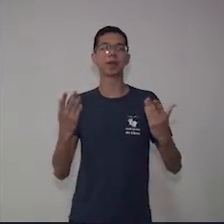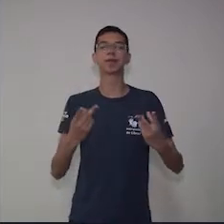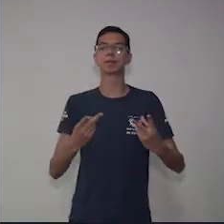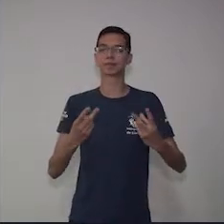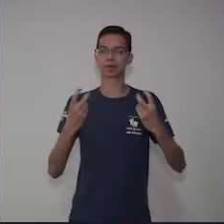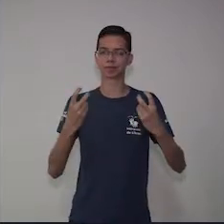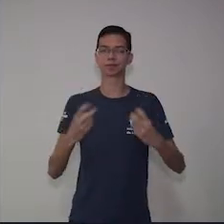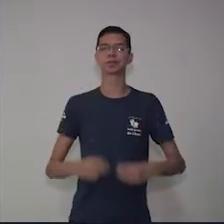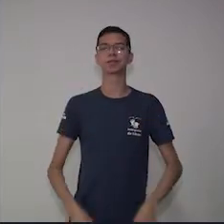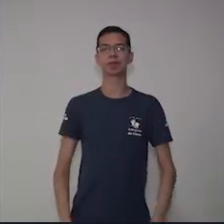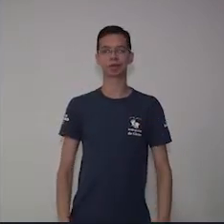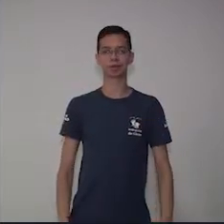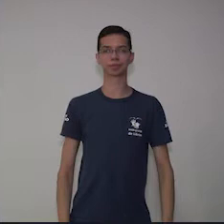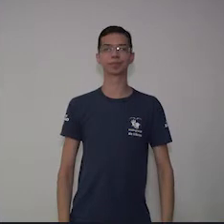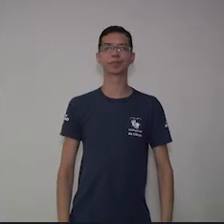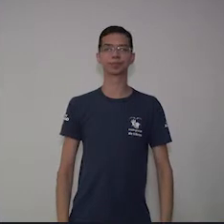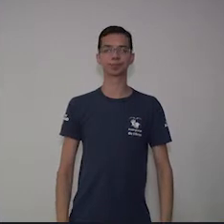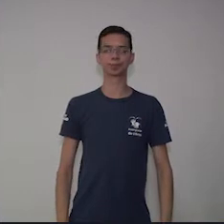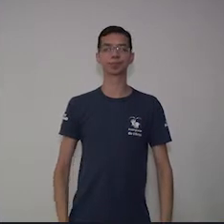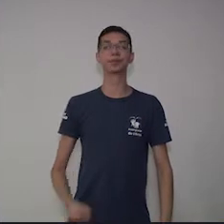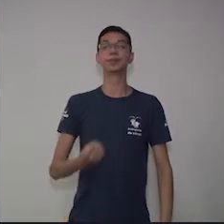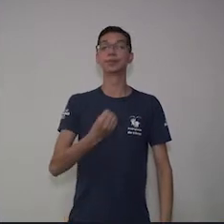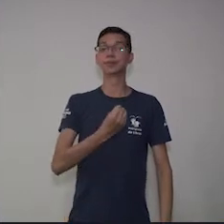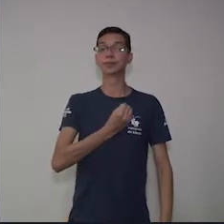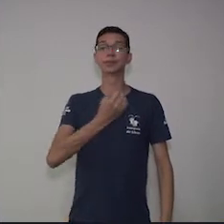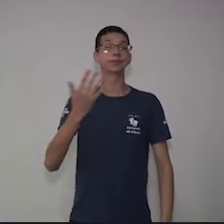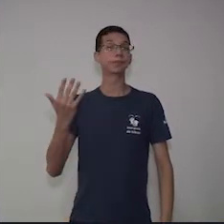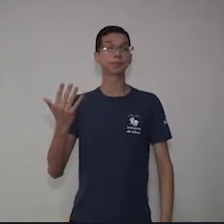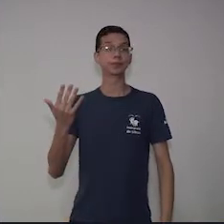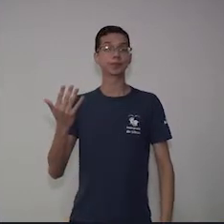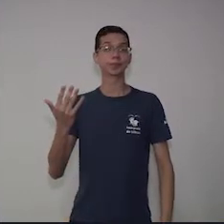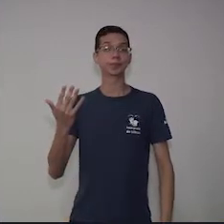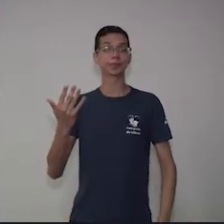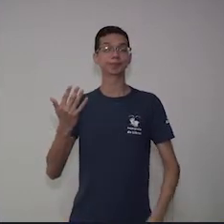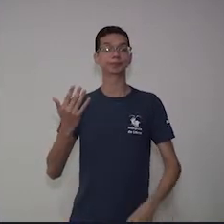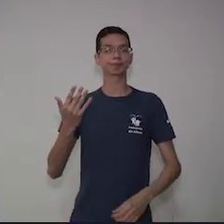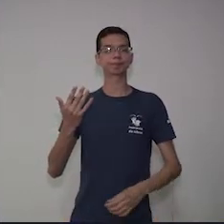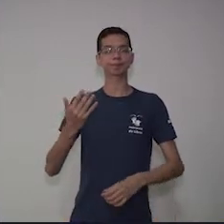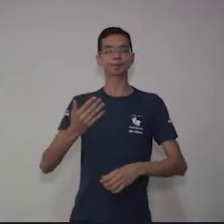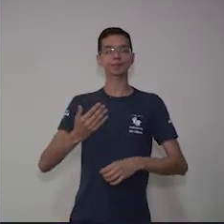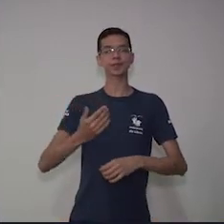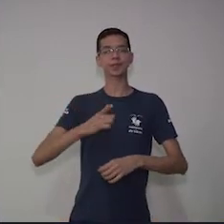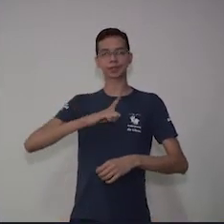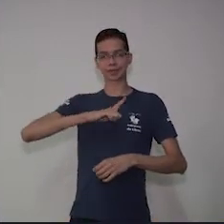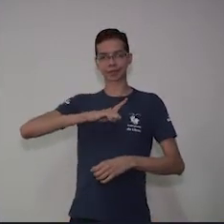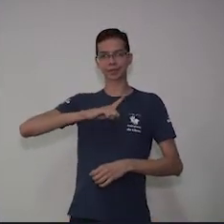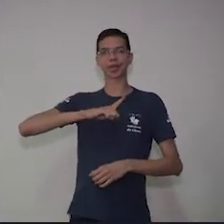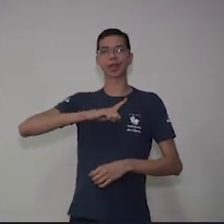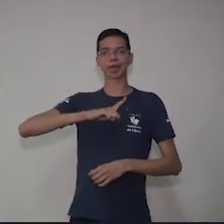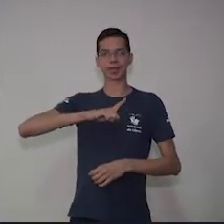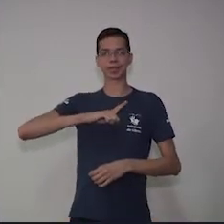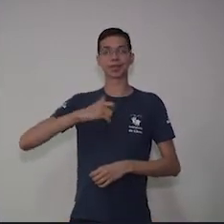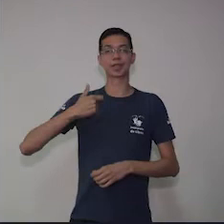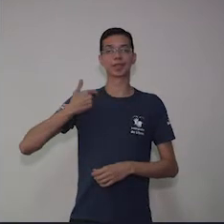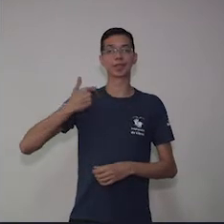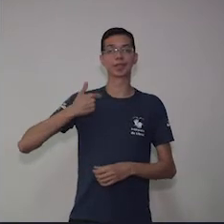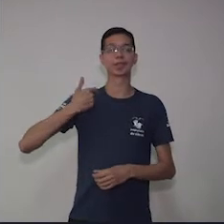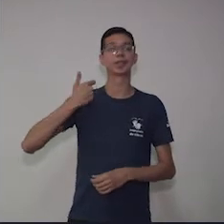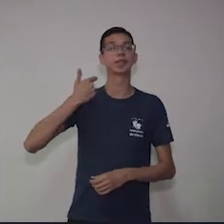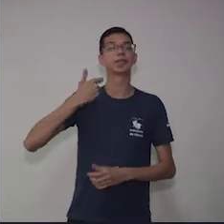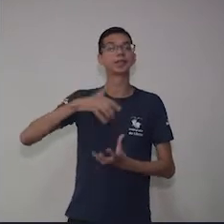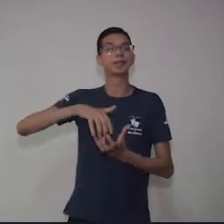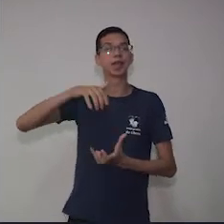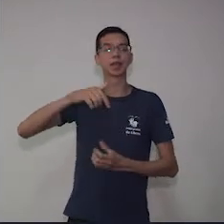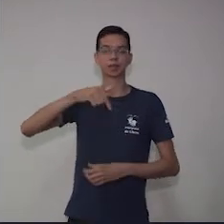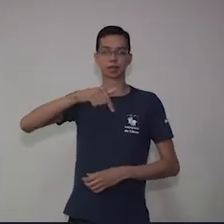brutal do número de casos que nós temos em idosos, sobretudo acima